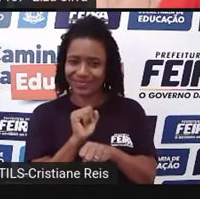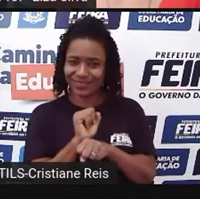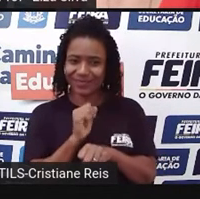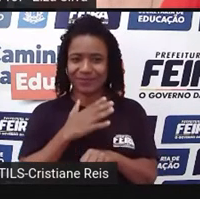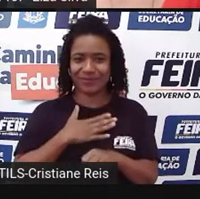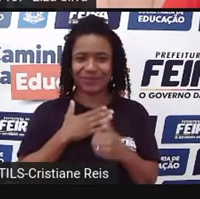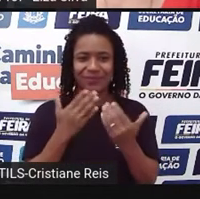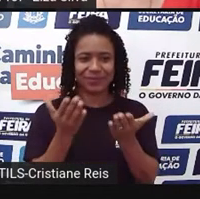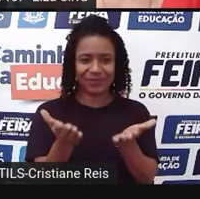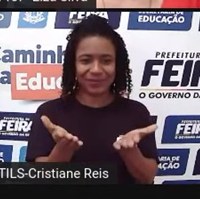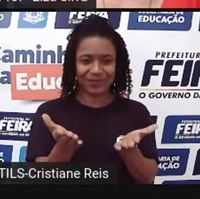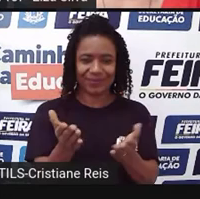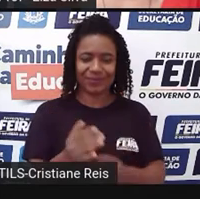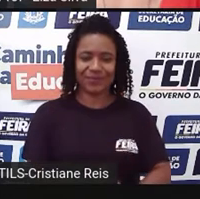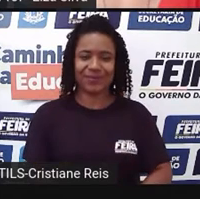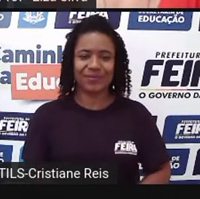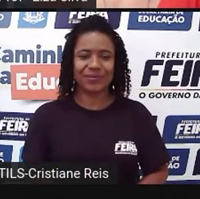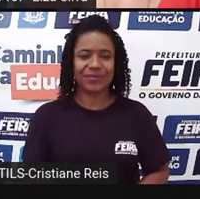please